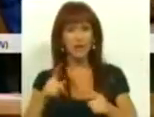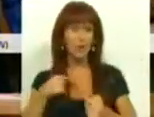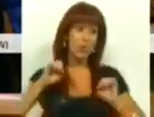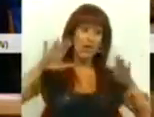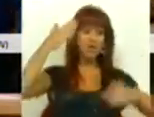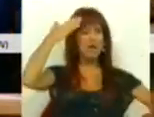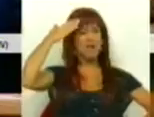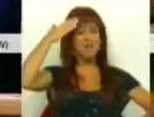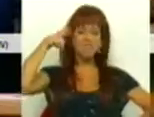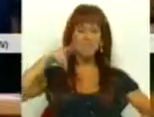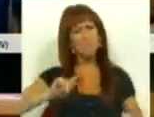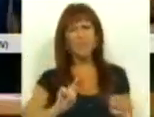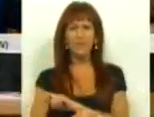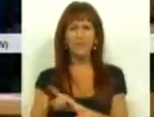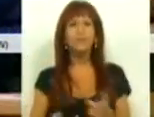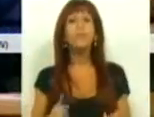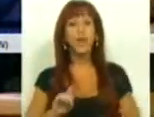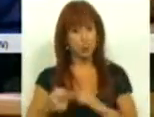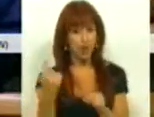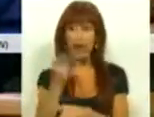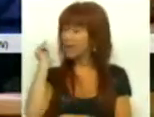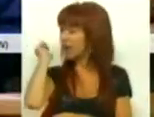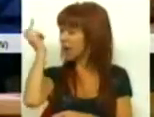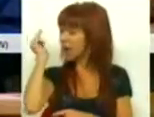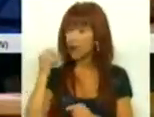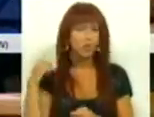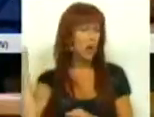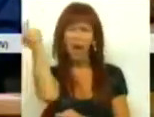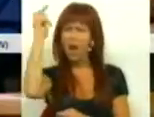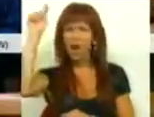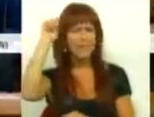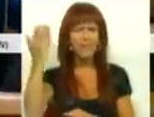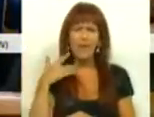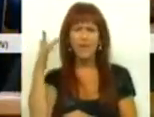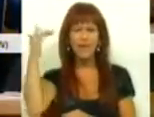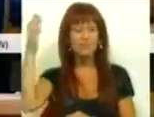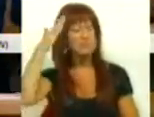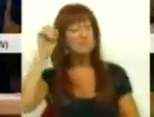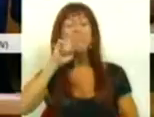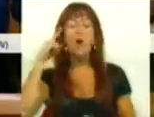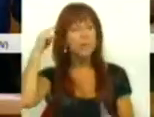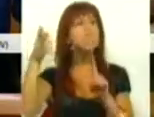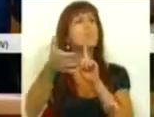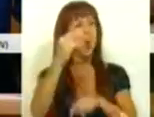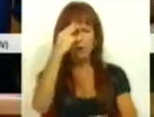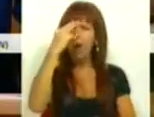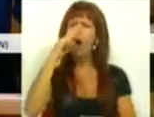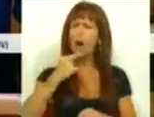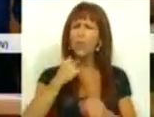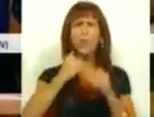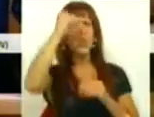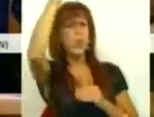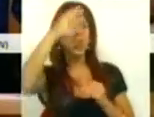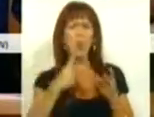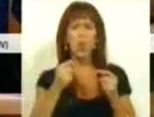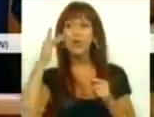do inicialmente projetado. Depois de várias décadas de crónicos déficits externos, prevê-se que se possa atingir um histórico excedente